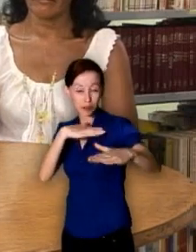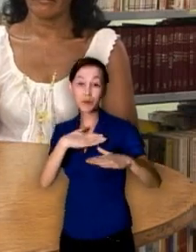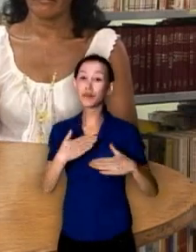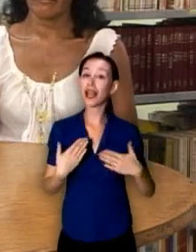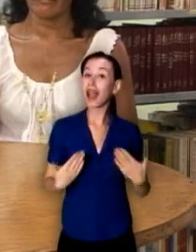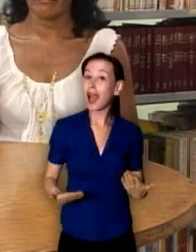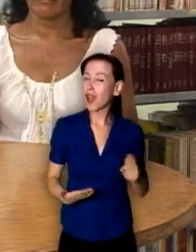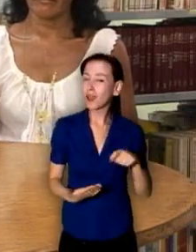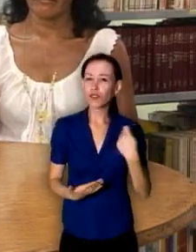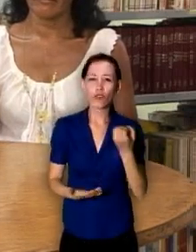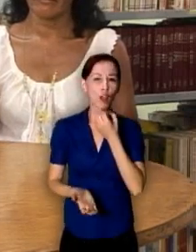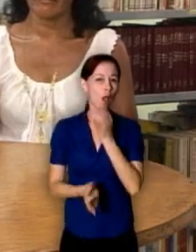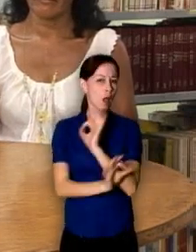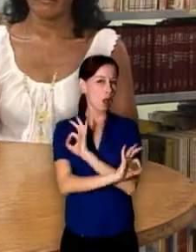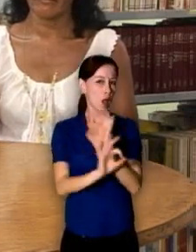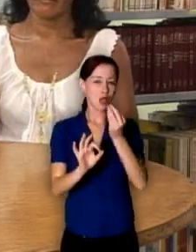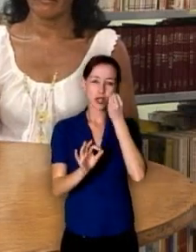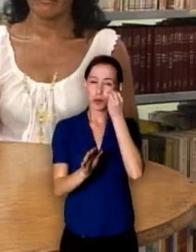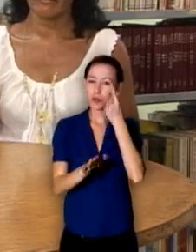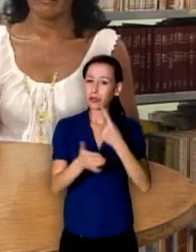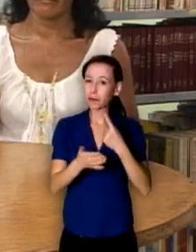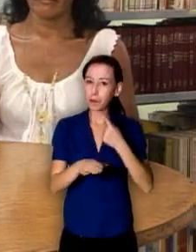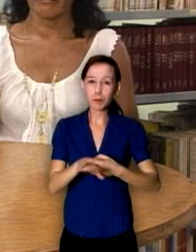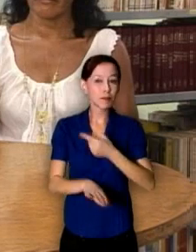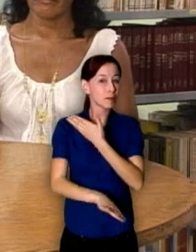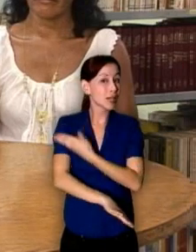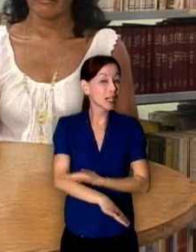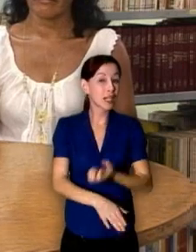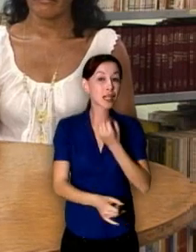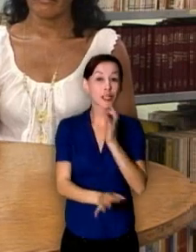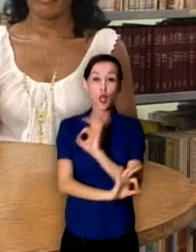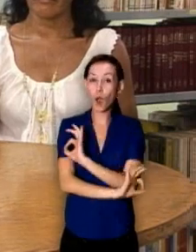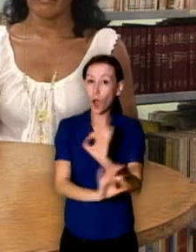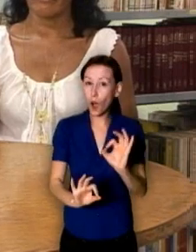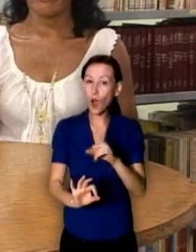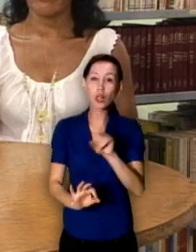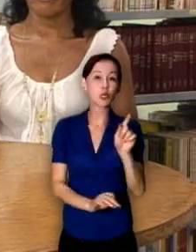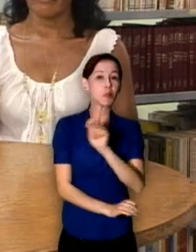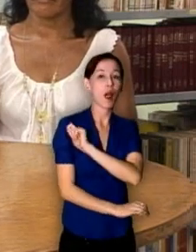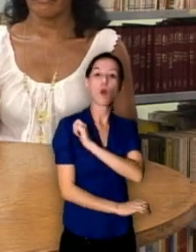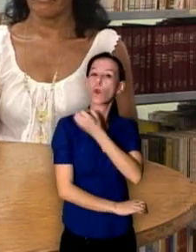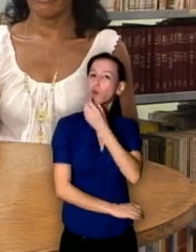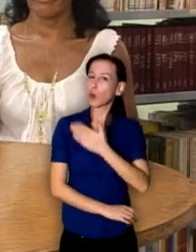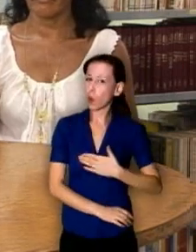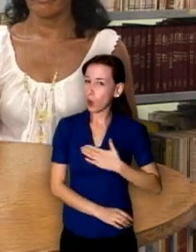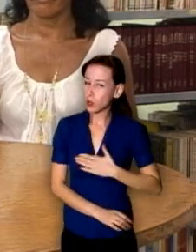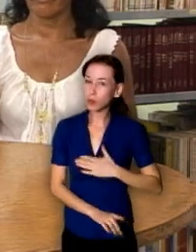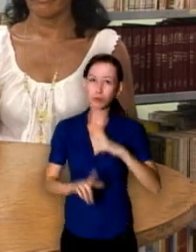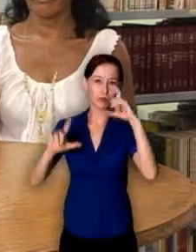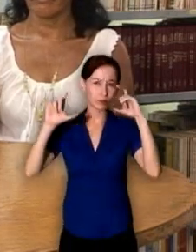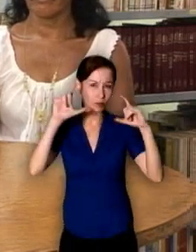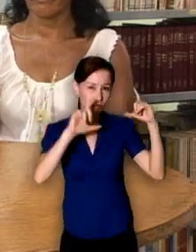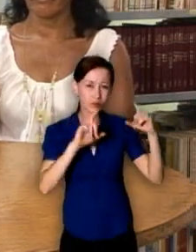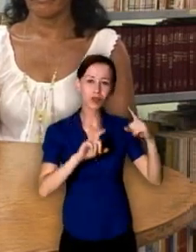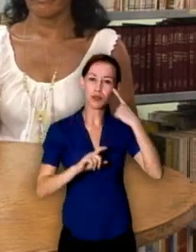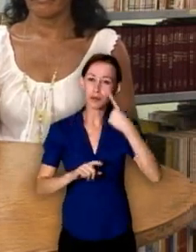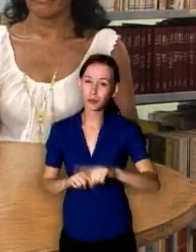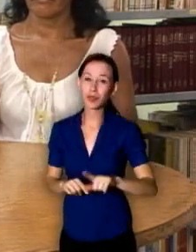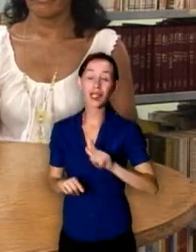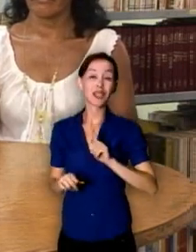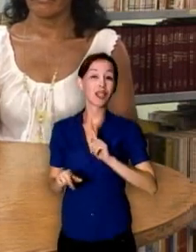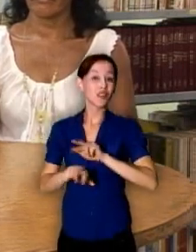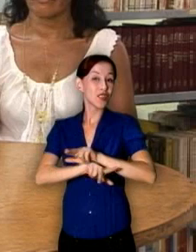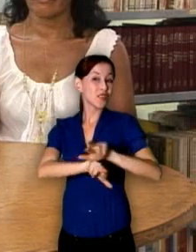uma experiência muito interessante, eles se envolveram muito, gostaram muito, registraram, flagramos